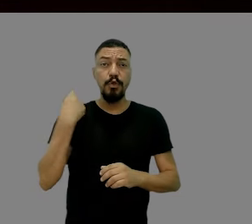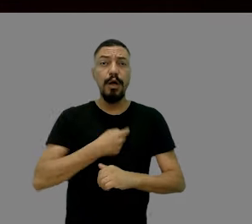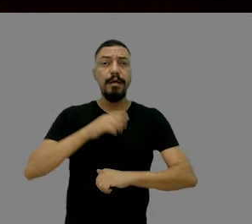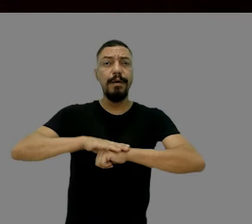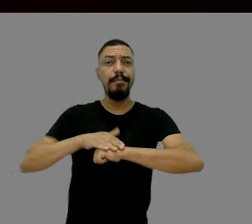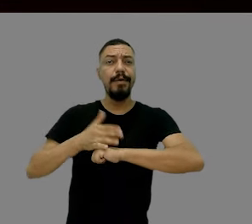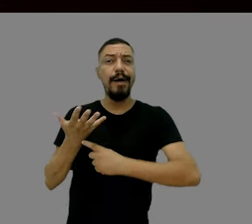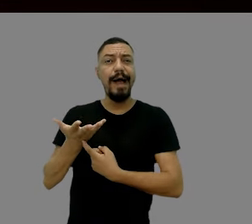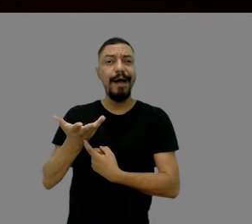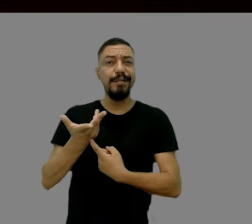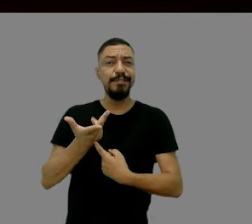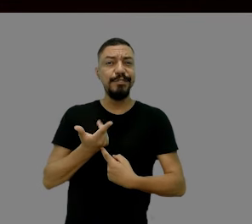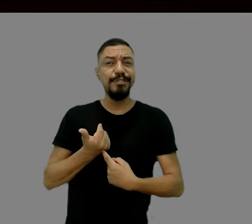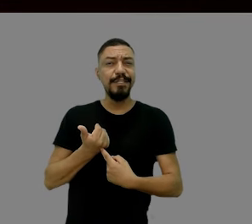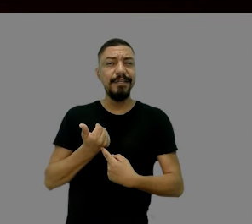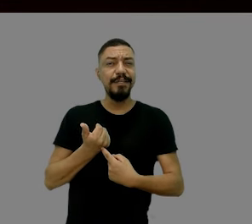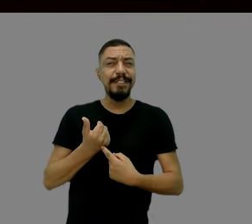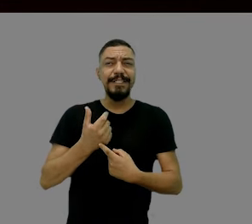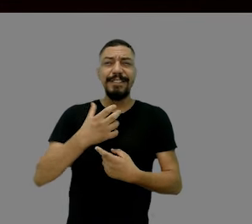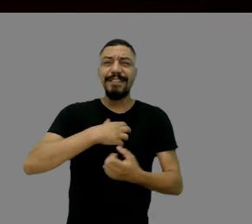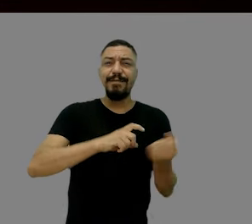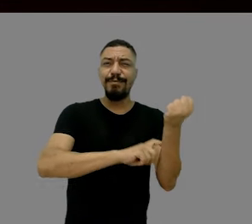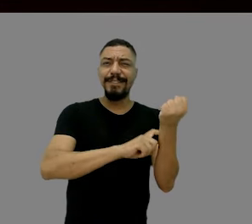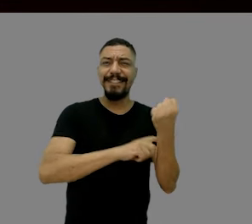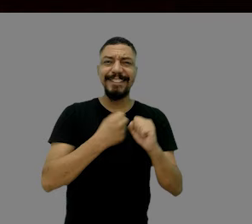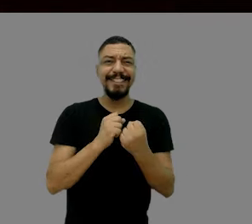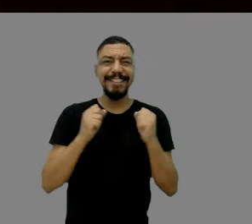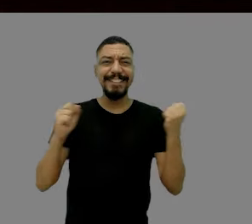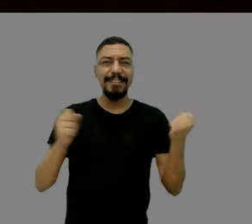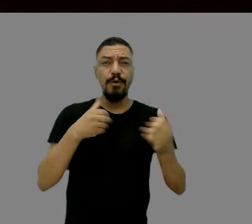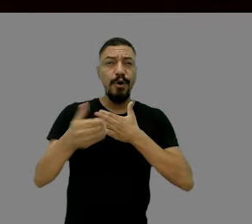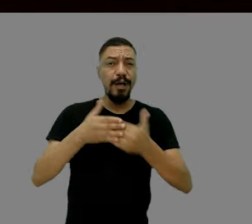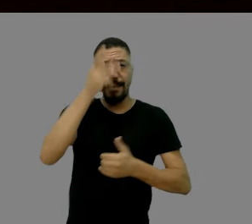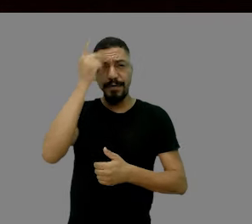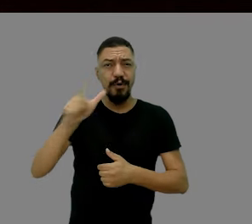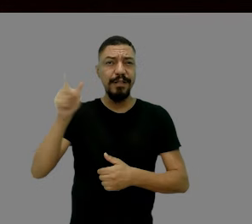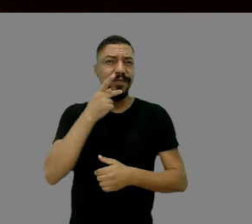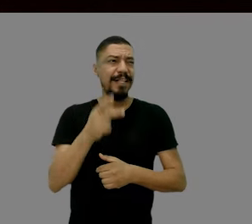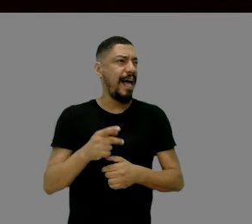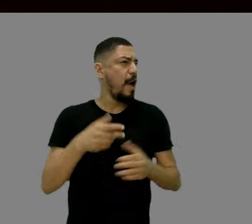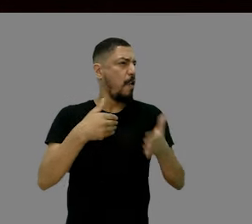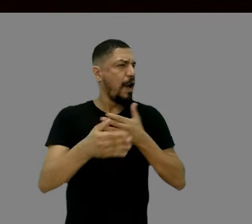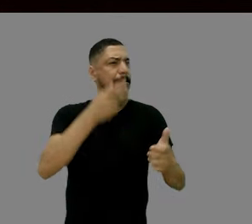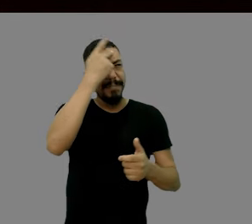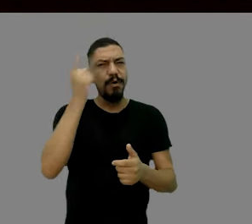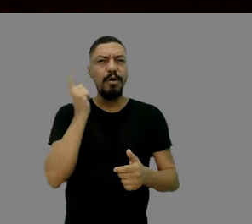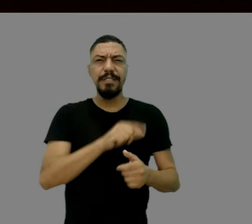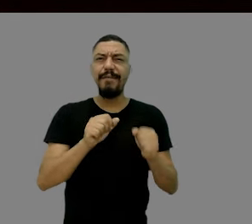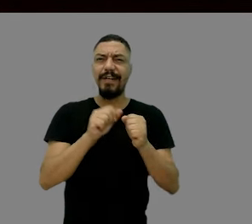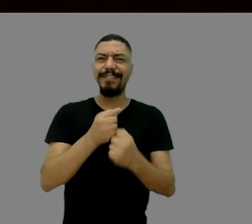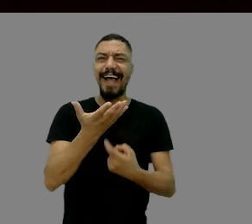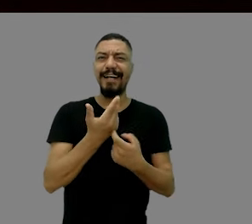qualquer pessoa fala assim, não, qualquer um faz a nossa arte. E é verdade. Então, Só que existem